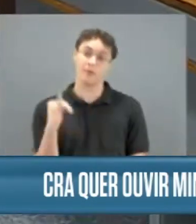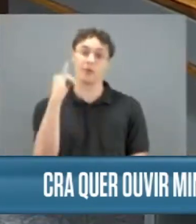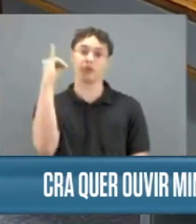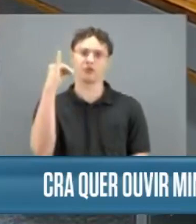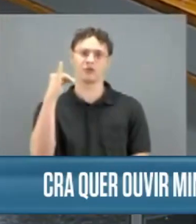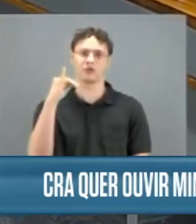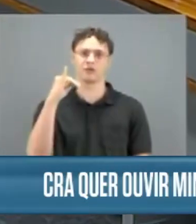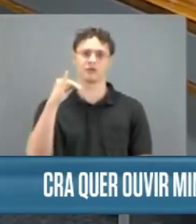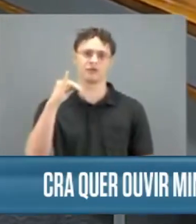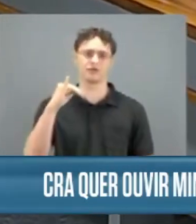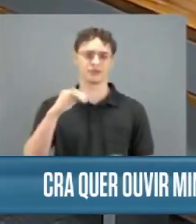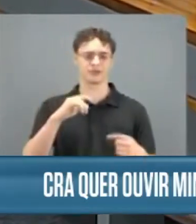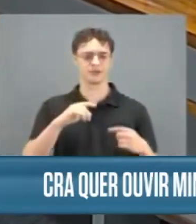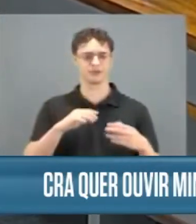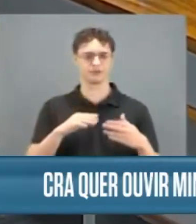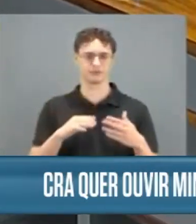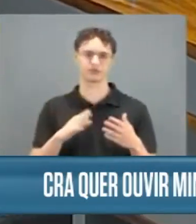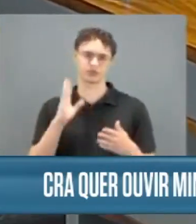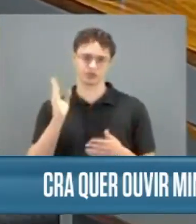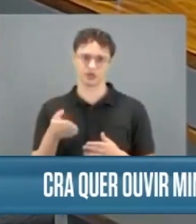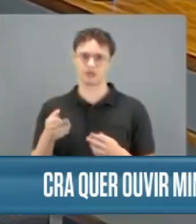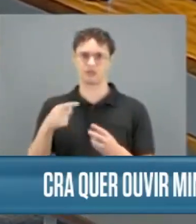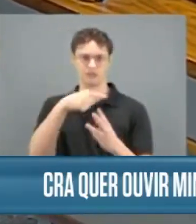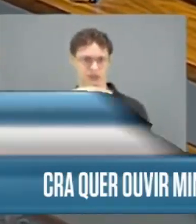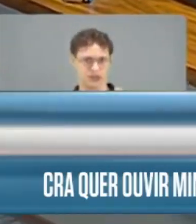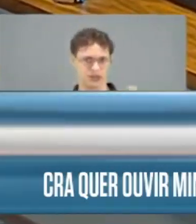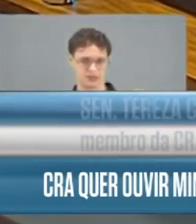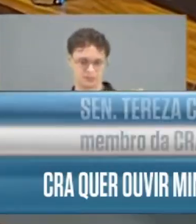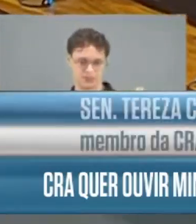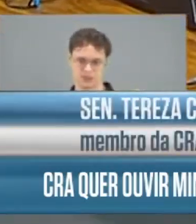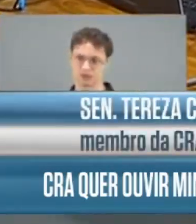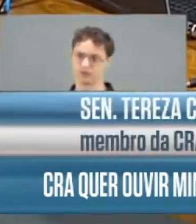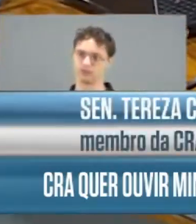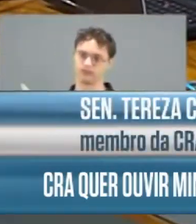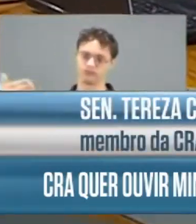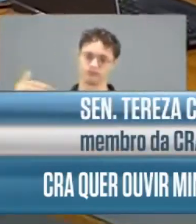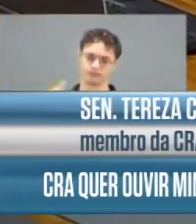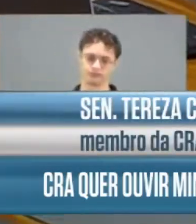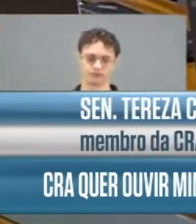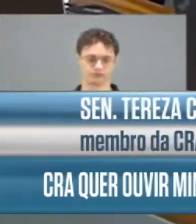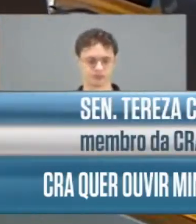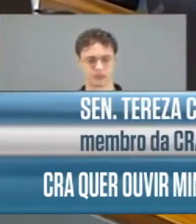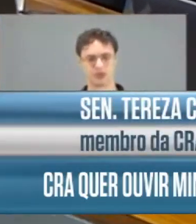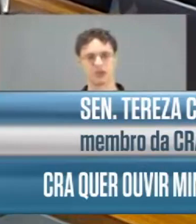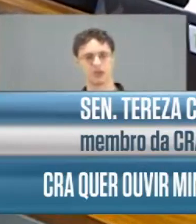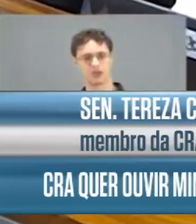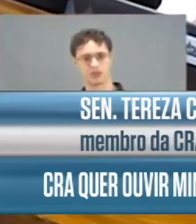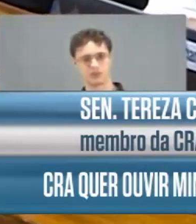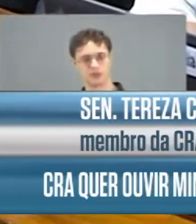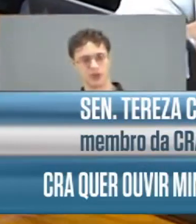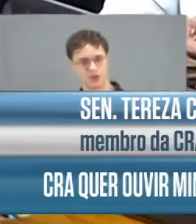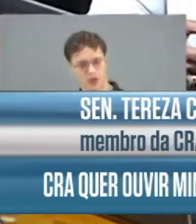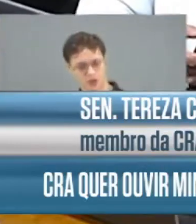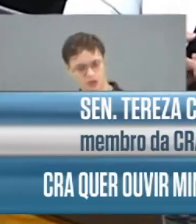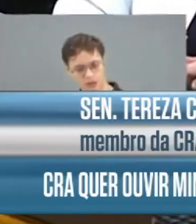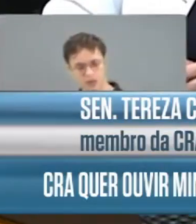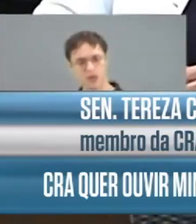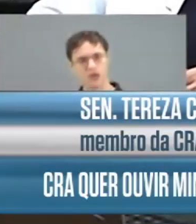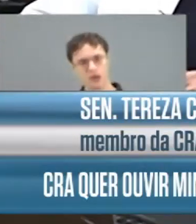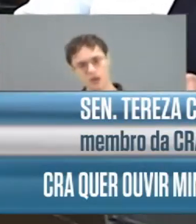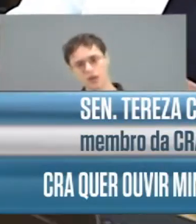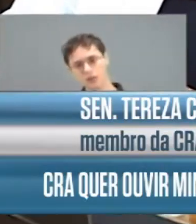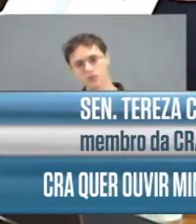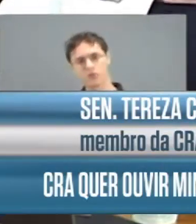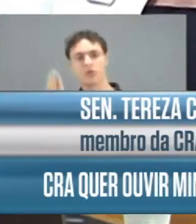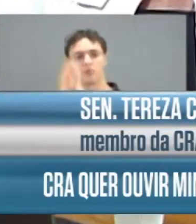um segundo momento depois de ouvir os três ministros que hoje falam pela agricultura brasileira seja ela pequena